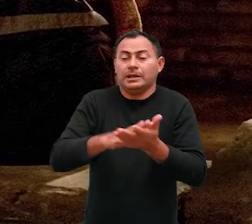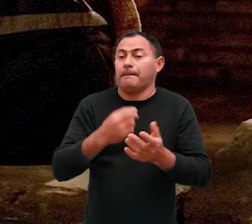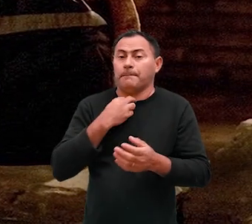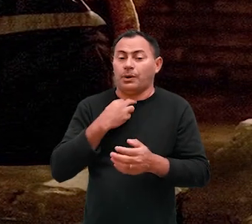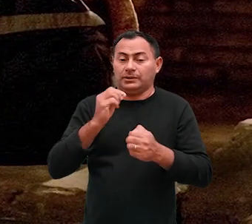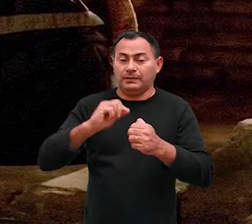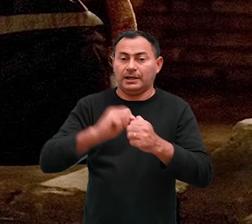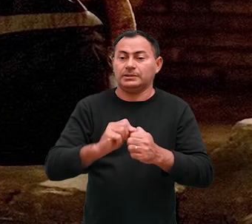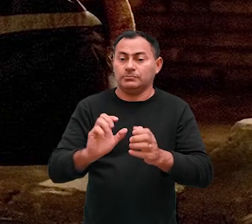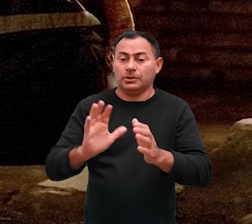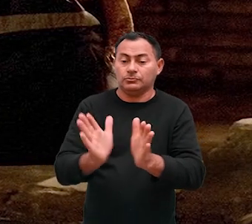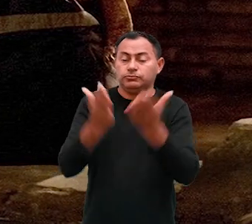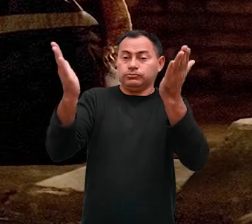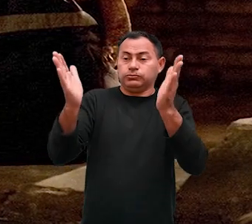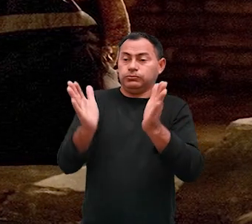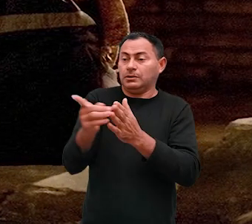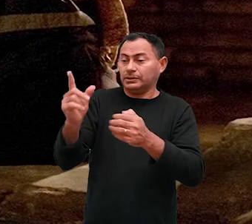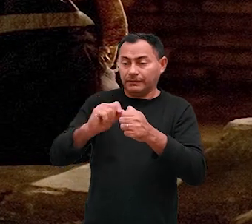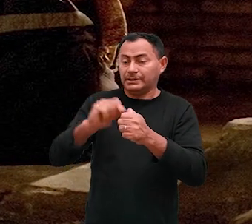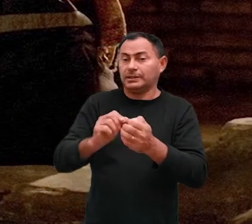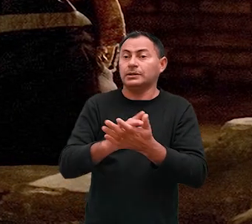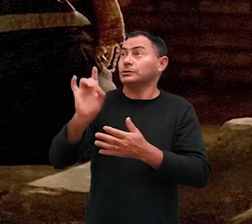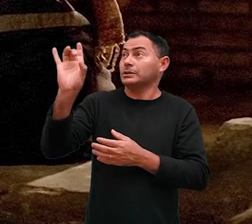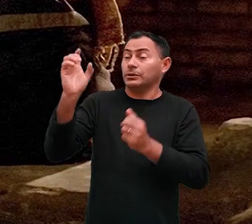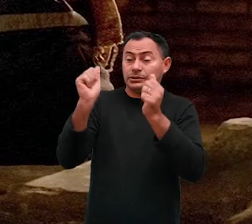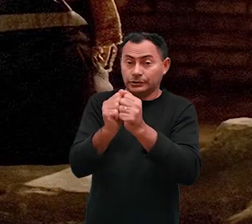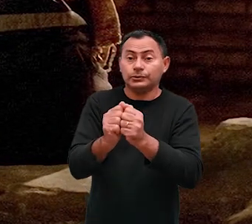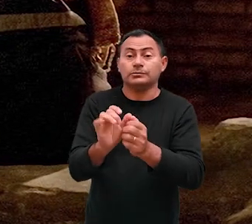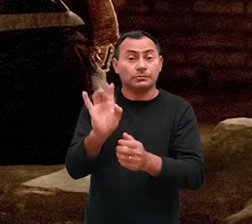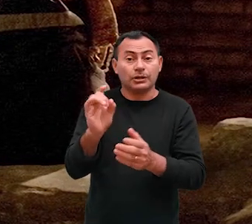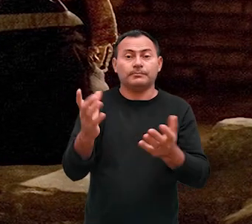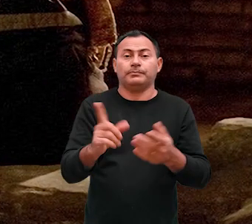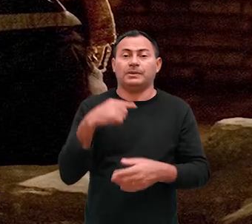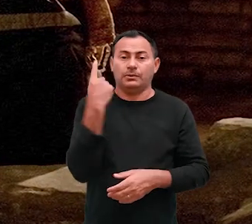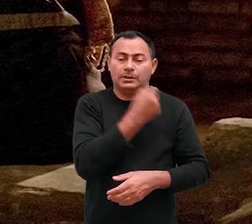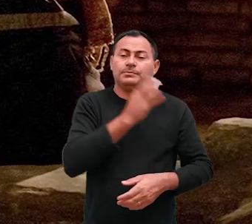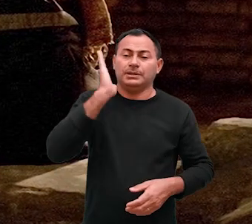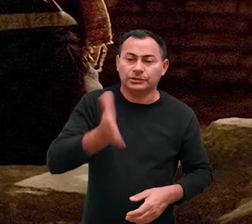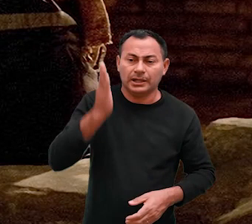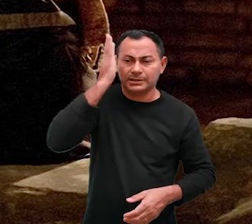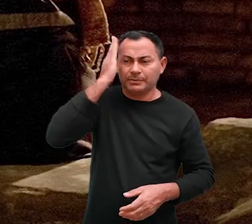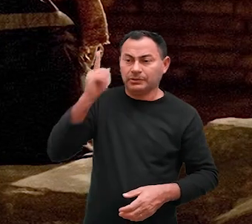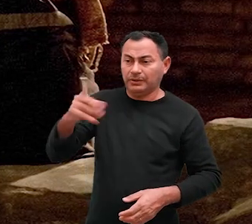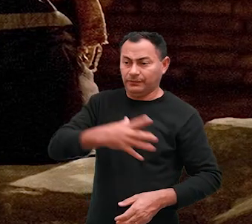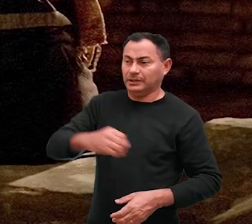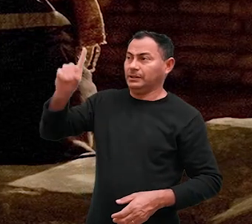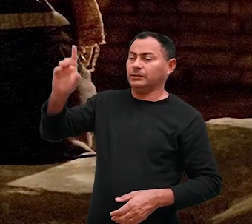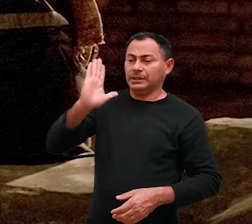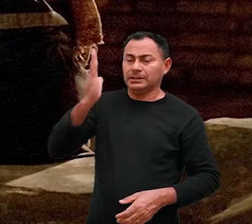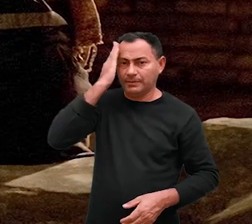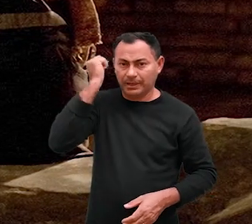ninguém pode realizar os sinais miraculosos que estás fazendo se Deus não estiver com ele. Nós já sabemos que tu és de Deus,